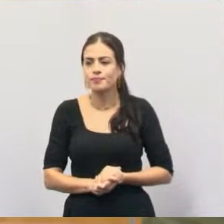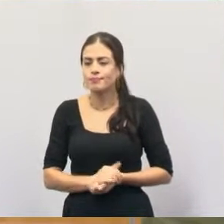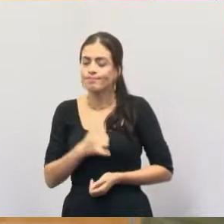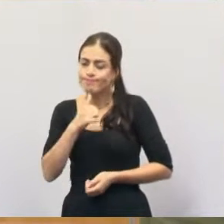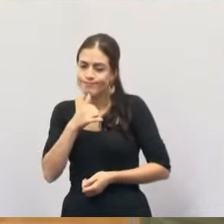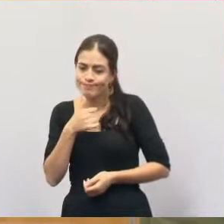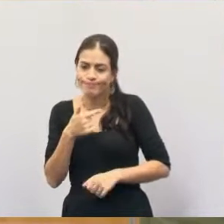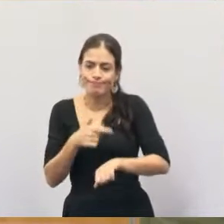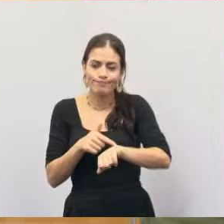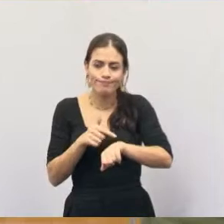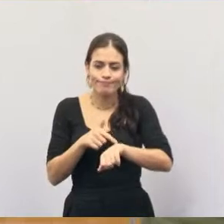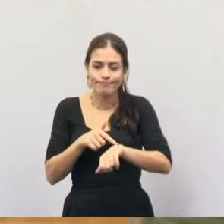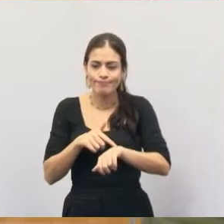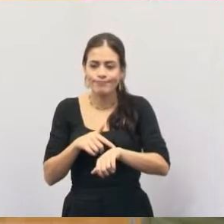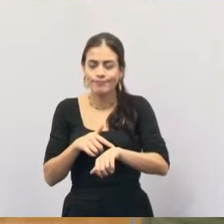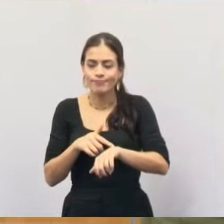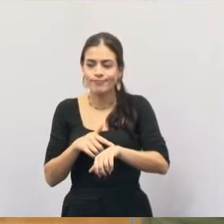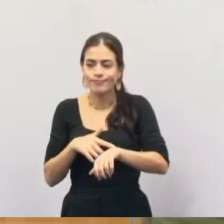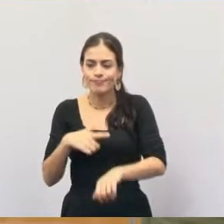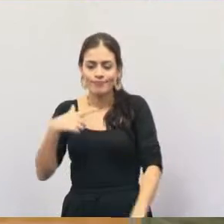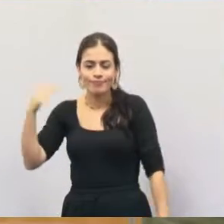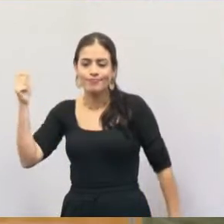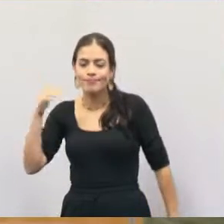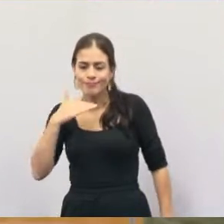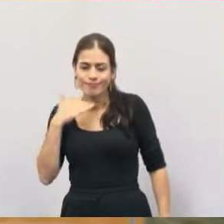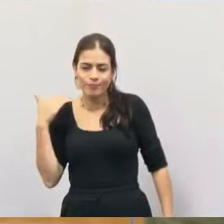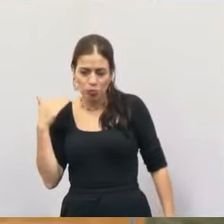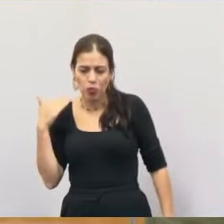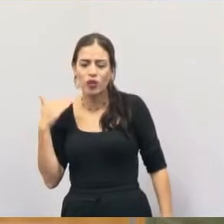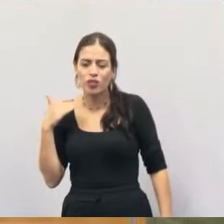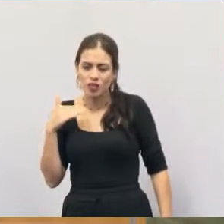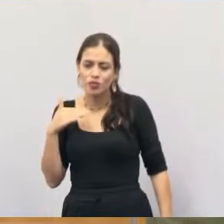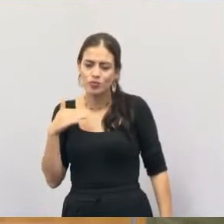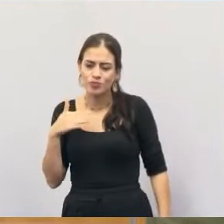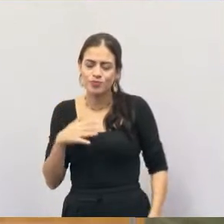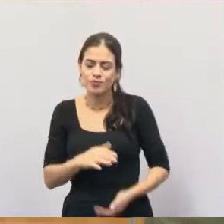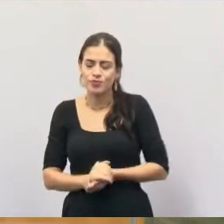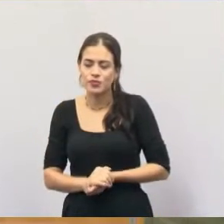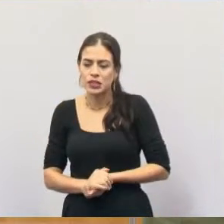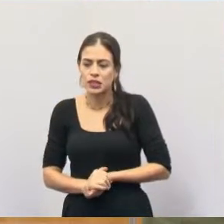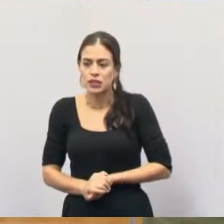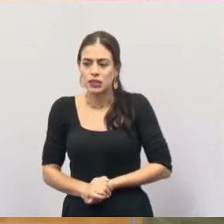esse tempo e saiu de cena cedo demais.